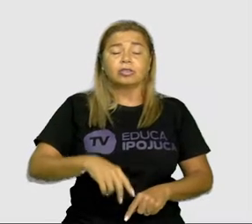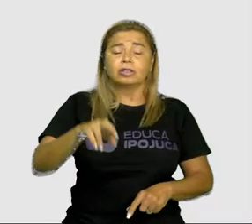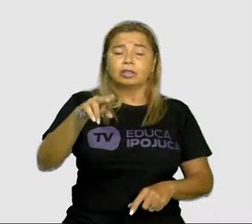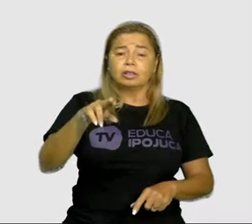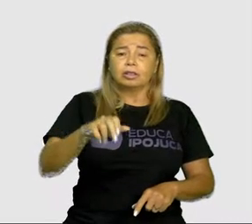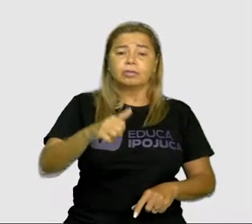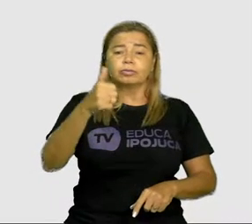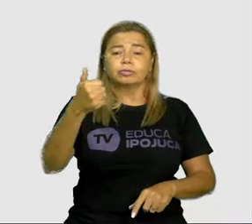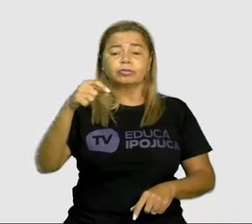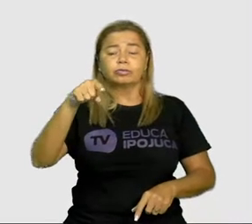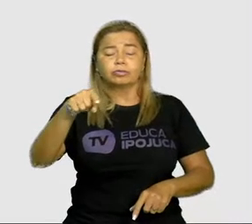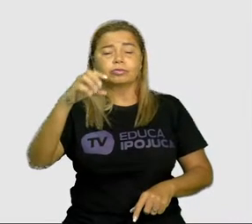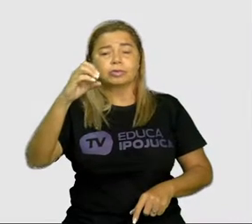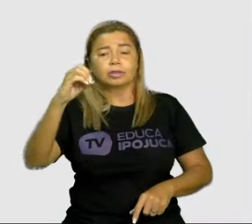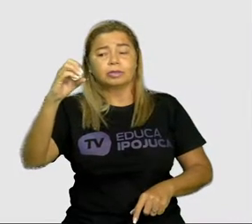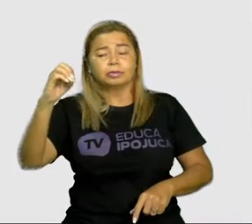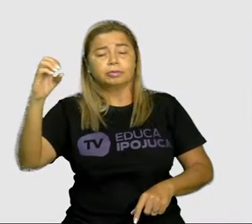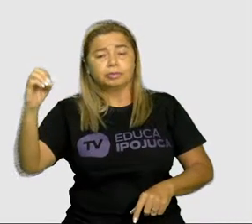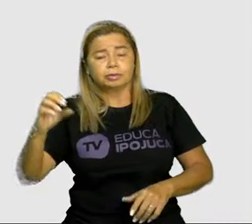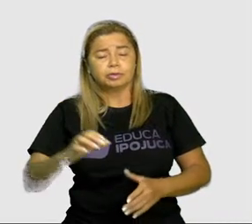1.000 unidades.